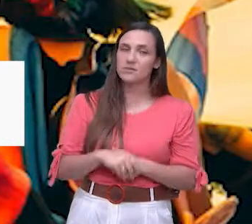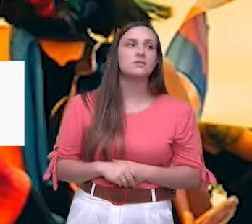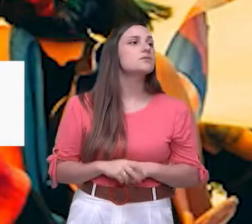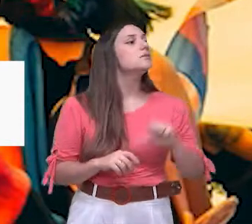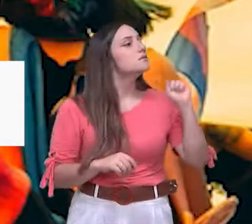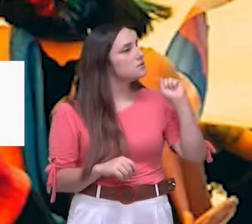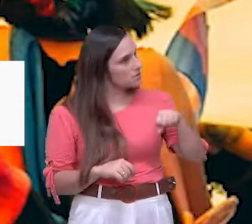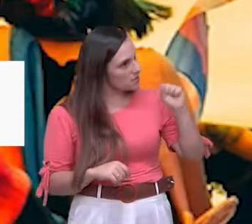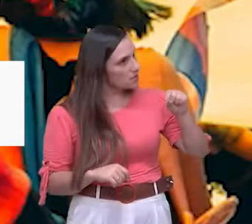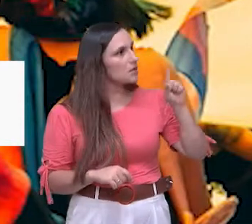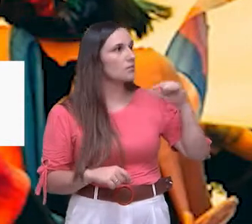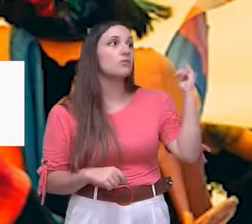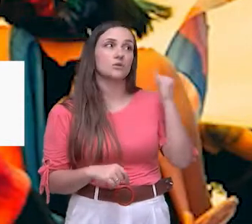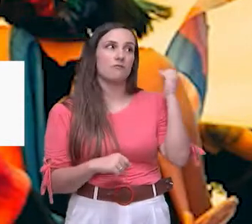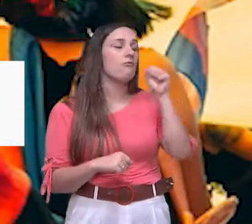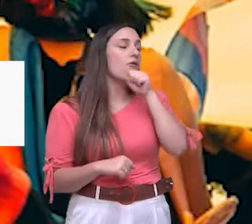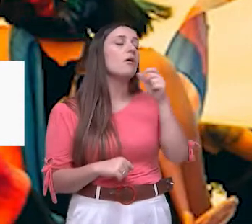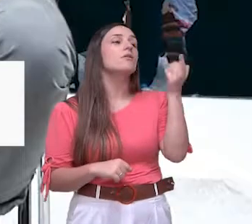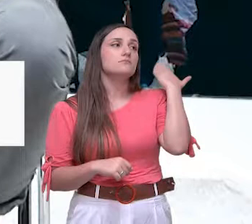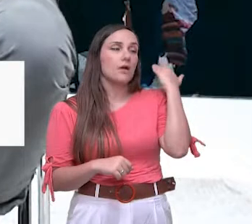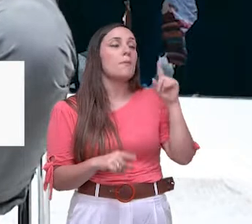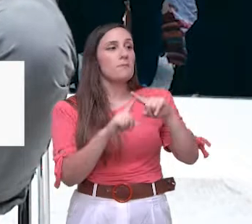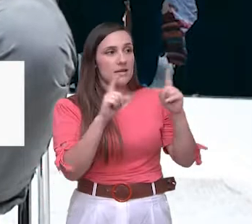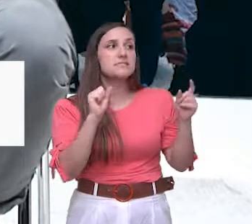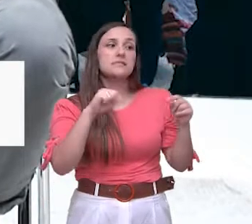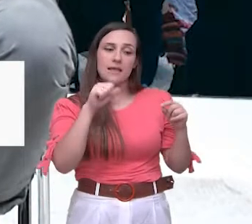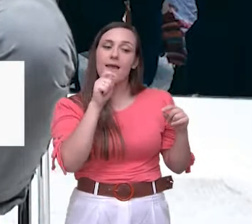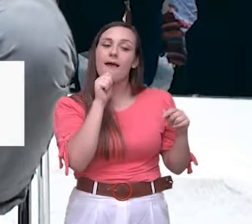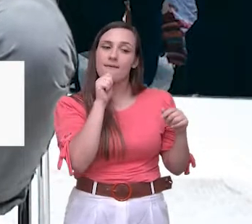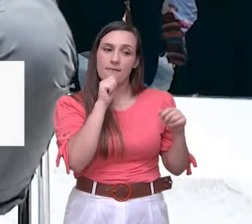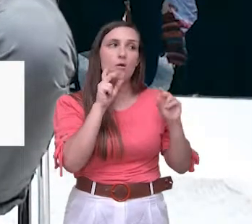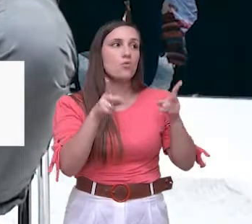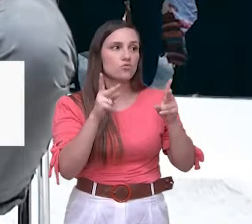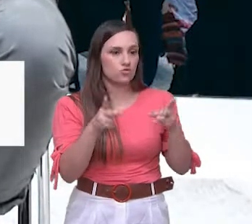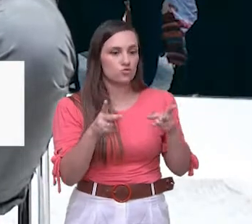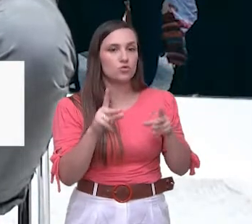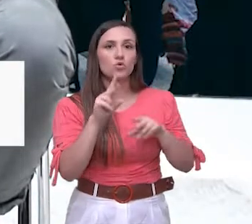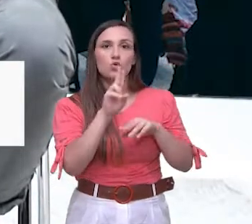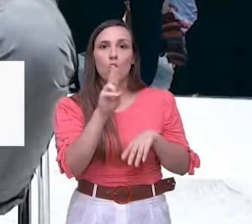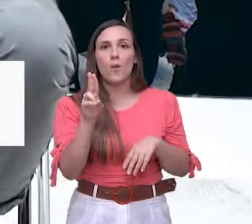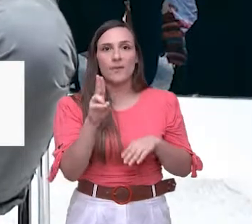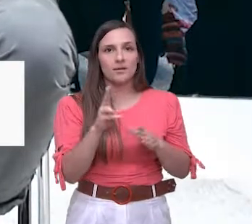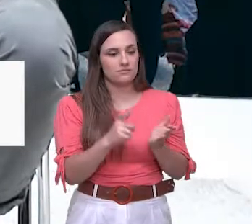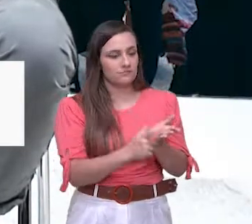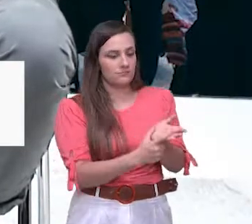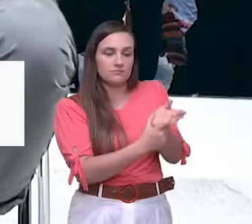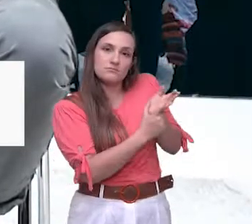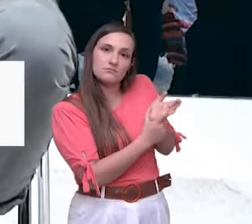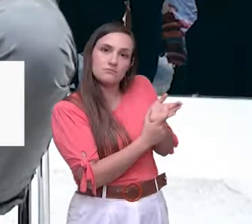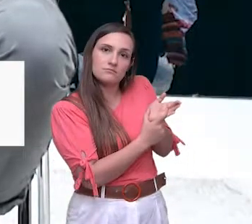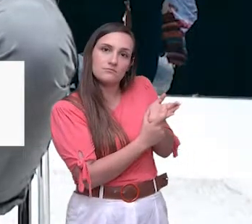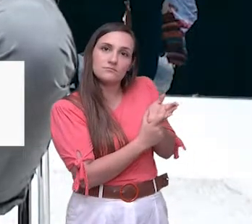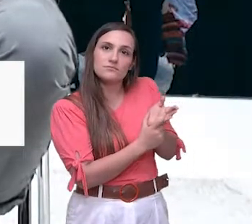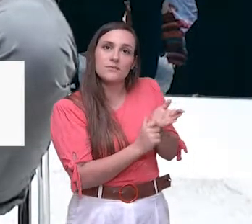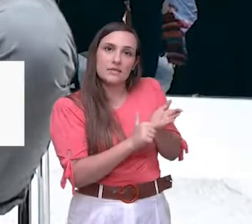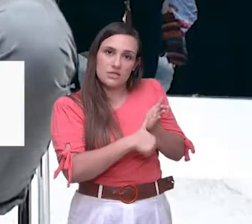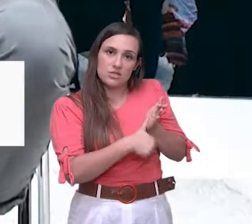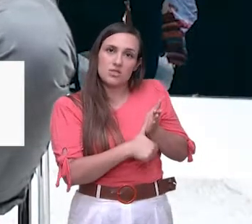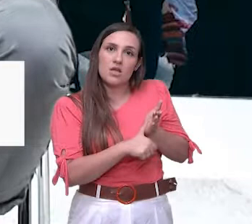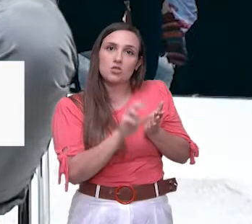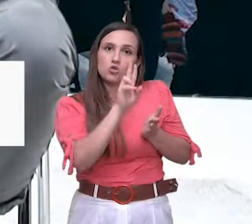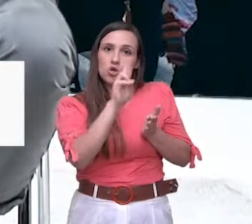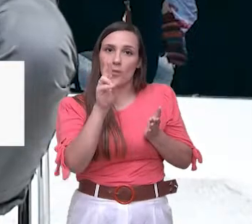fazendo entregão desse serviço para a população sim é importante dizer que o serviço continua né sendo oferecido